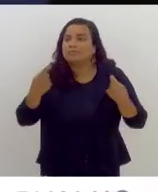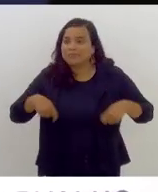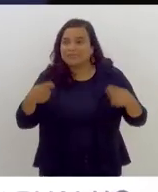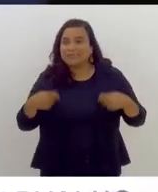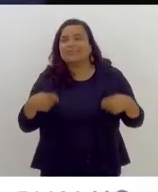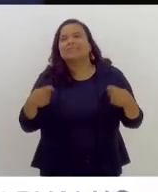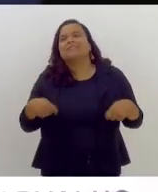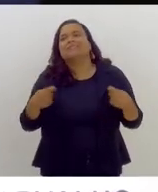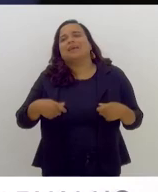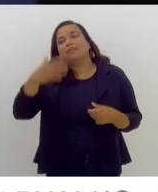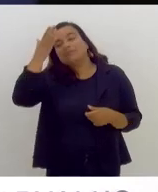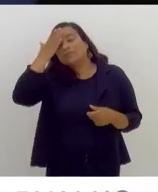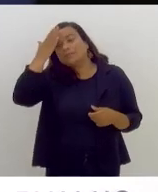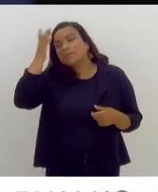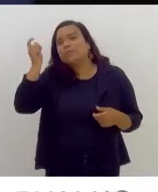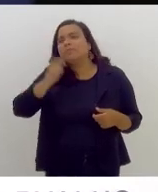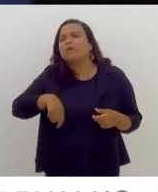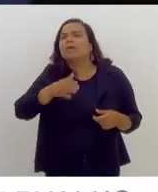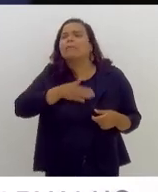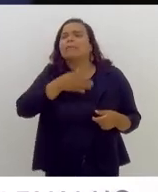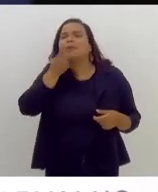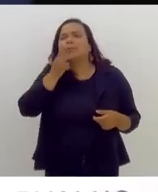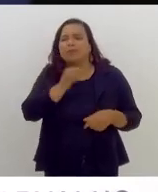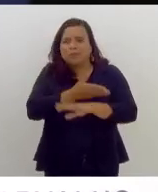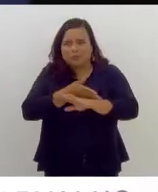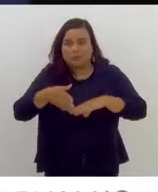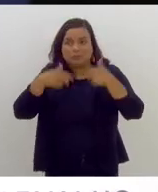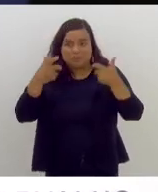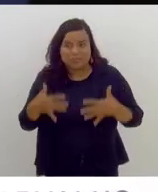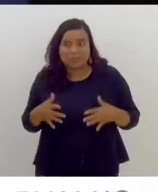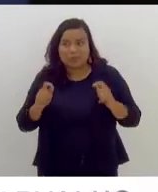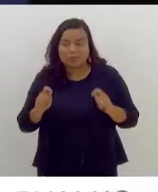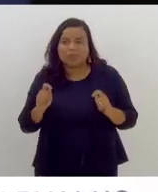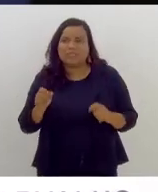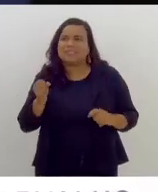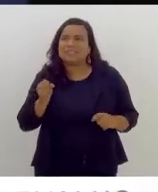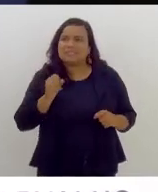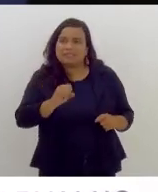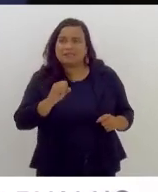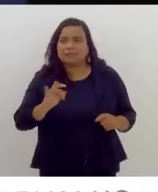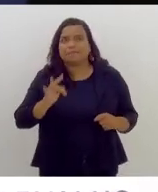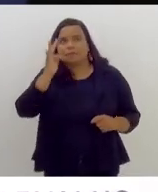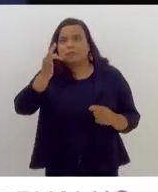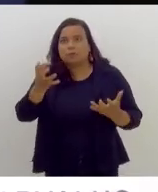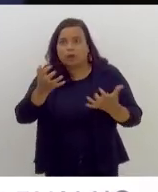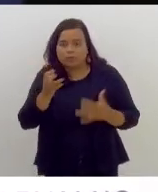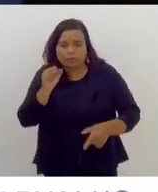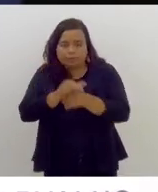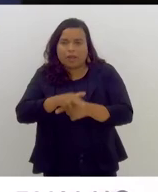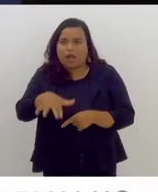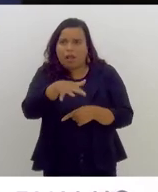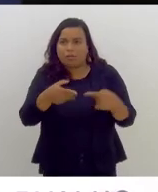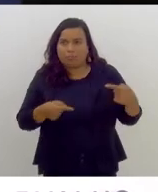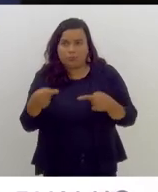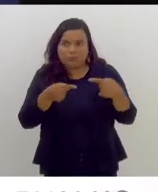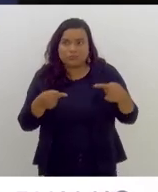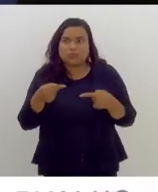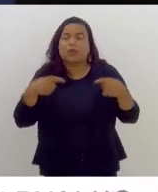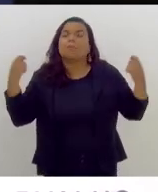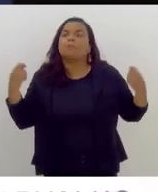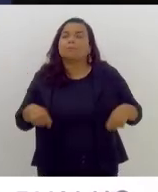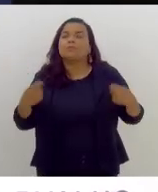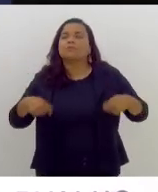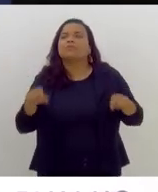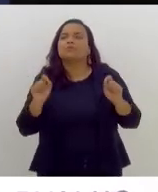sensibilidade para poder... O meu pai me dizia, desde que eu era criancinha, ele dizia, meu filho, se você um dia quiser entrar na política, você tem que